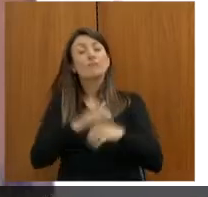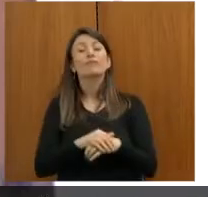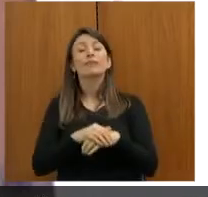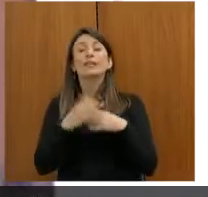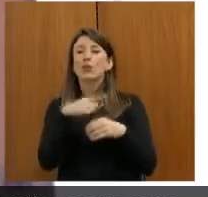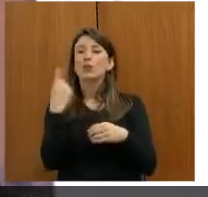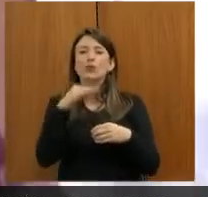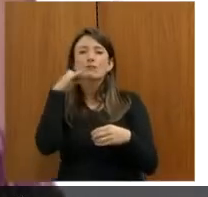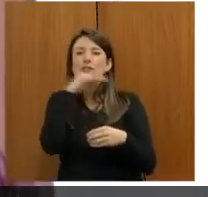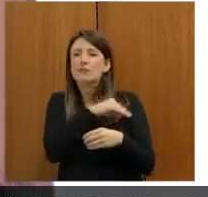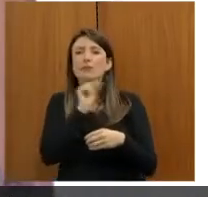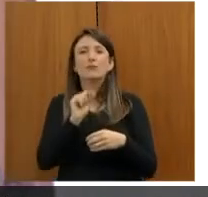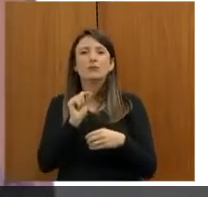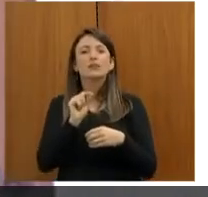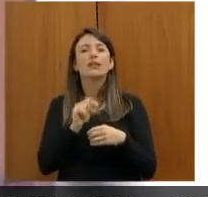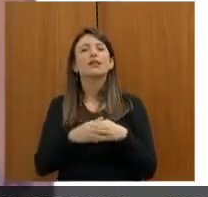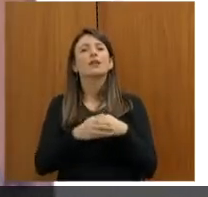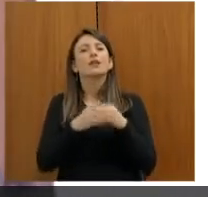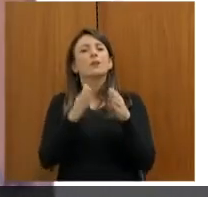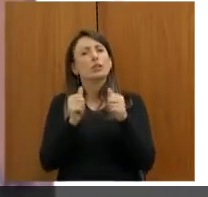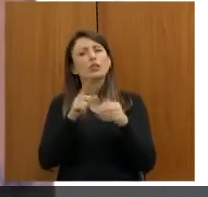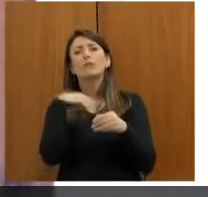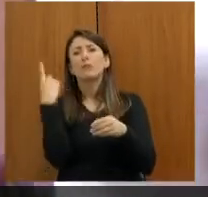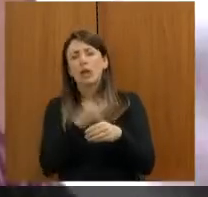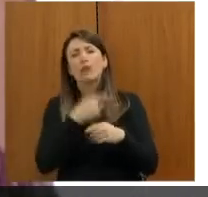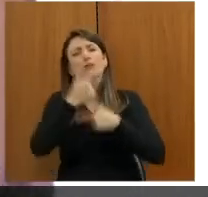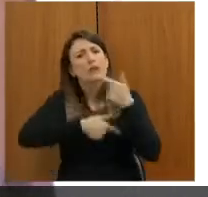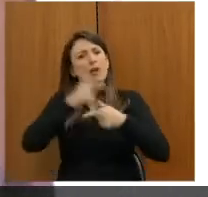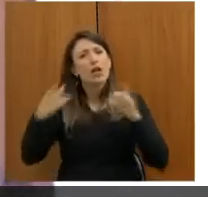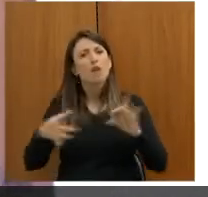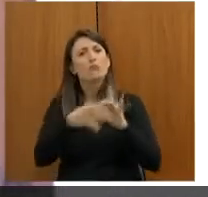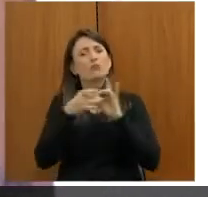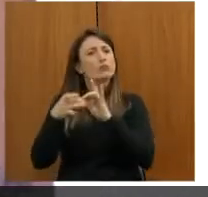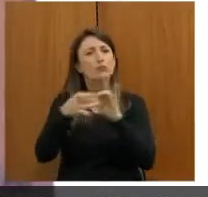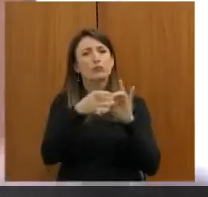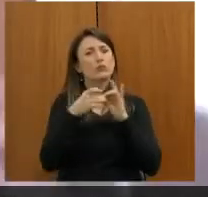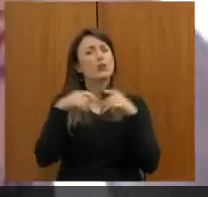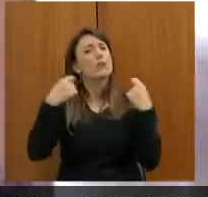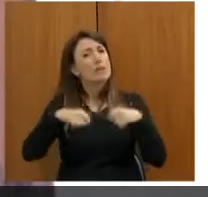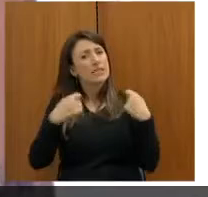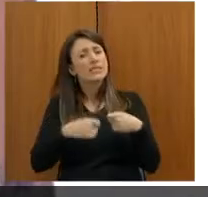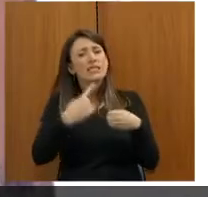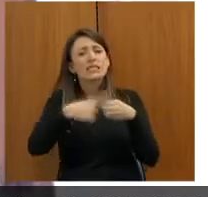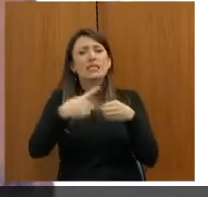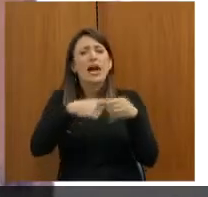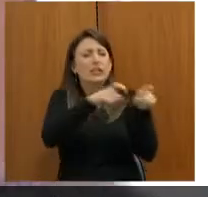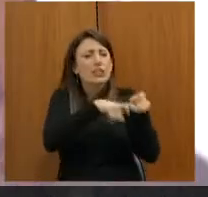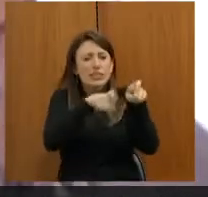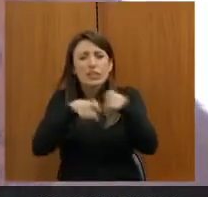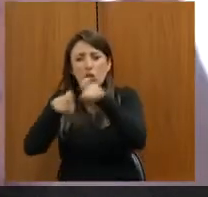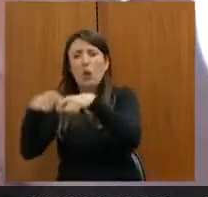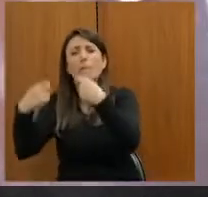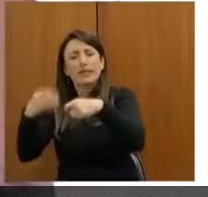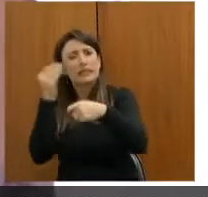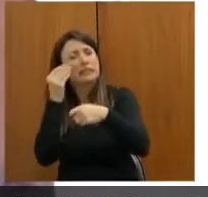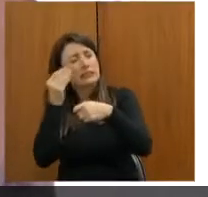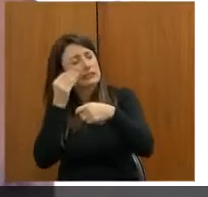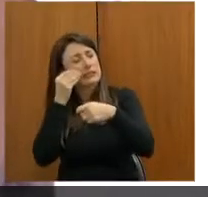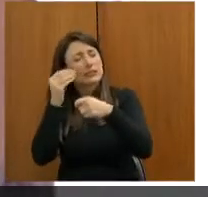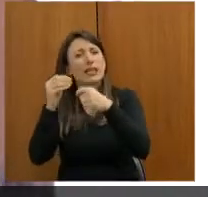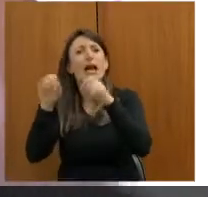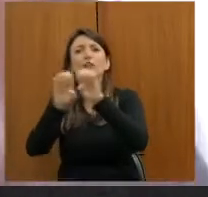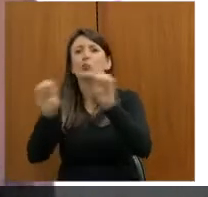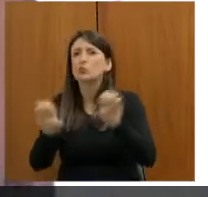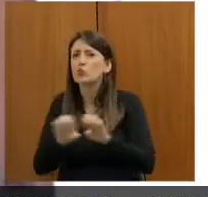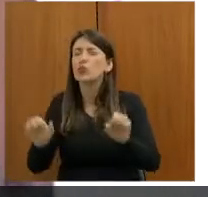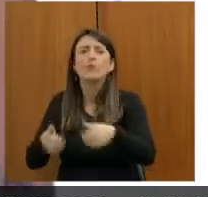pedido é o presente atuar em conjunto e pesar forma de se estruturar o interior e cultural as prefeituras de ver uma forma